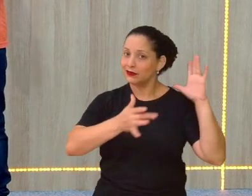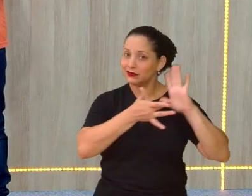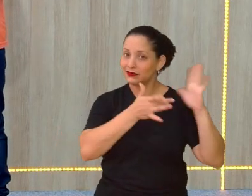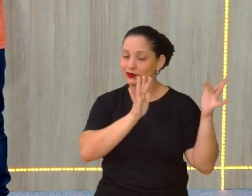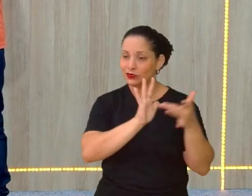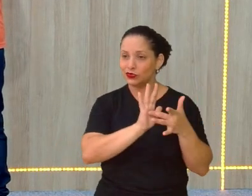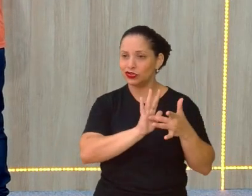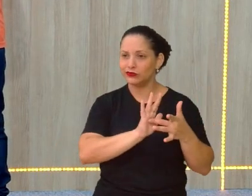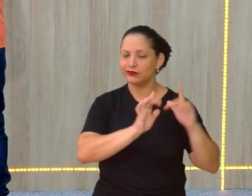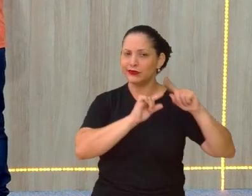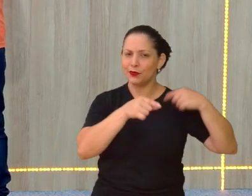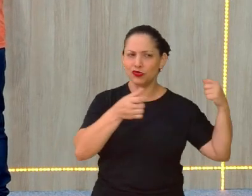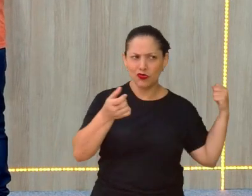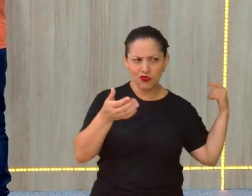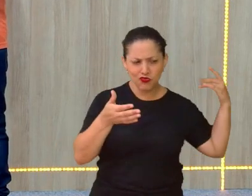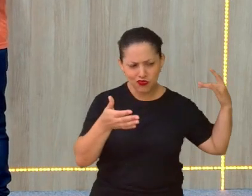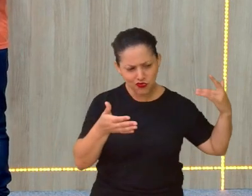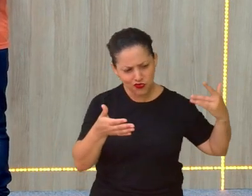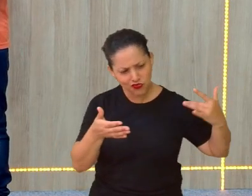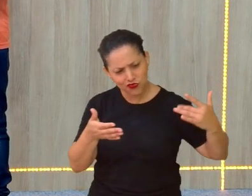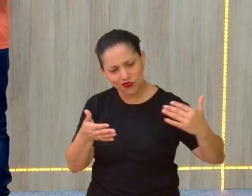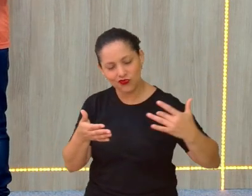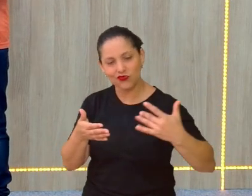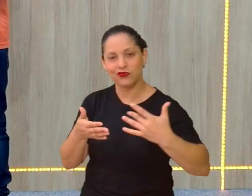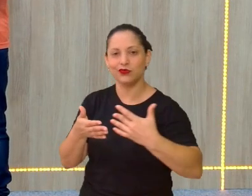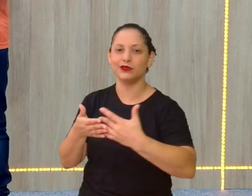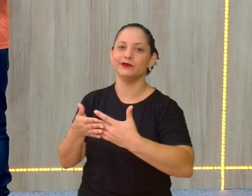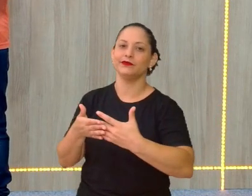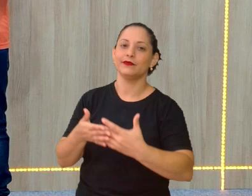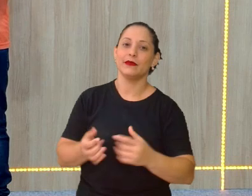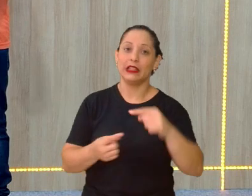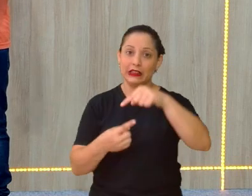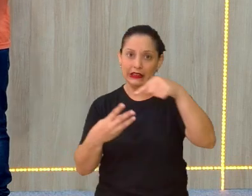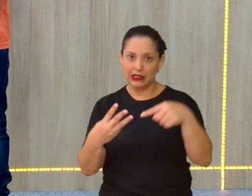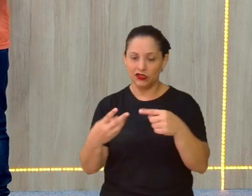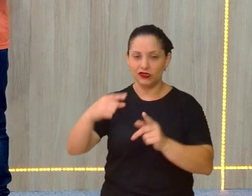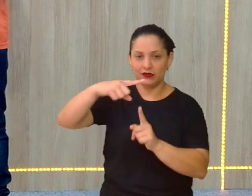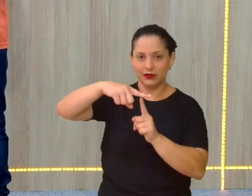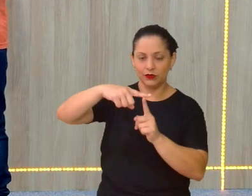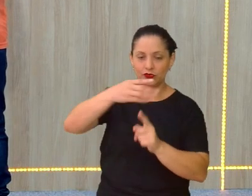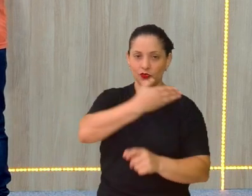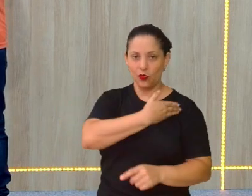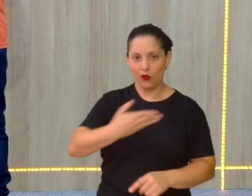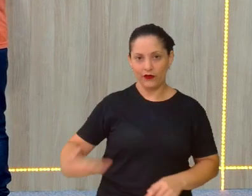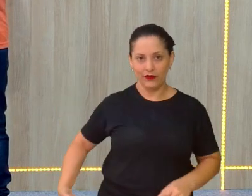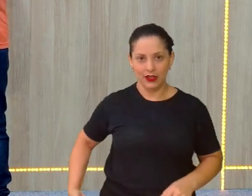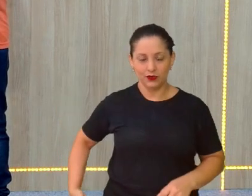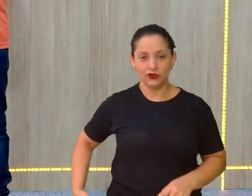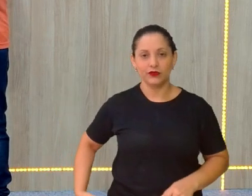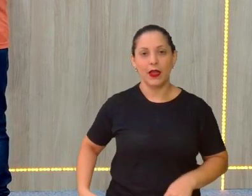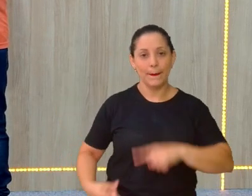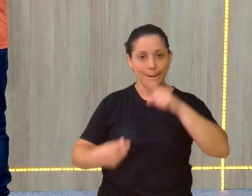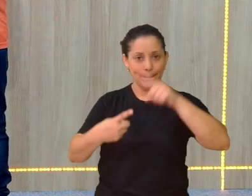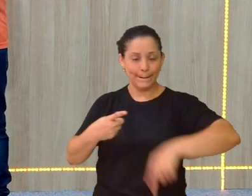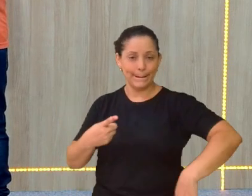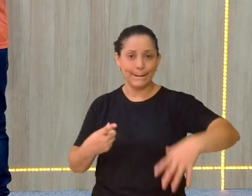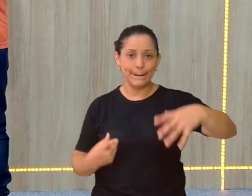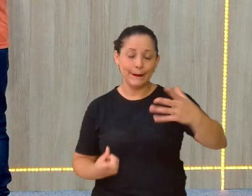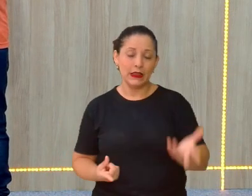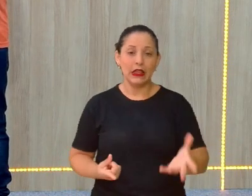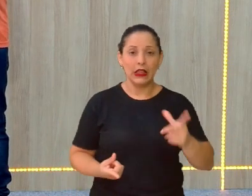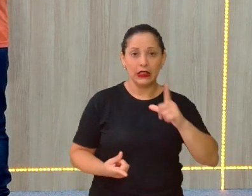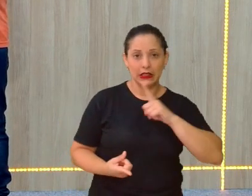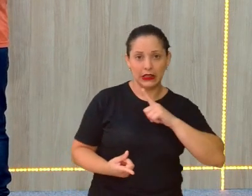sua história, passando por essas três formas, né, de governo, né, que a professora Vanessa lembrou, a monarquia, a república e o